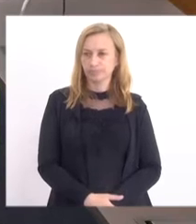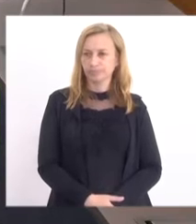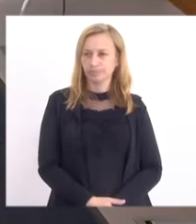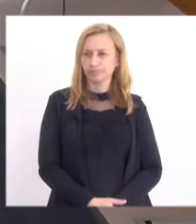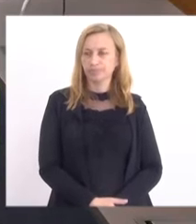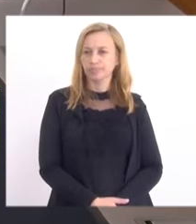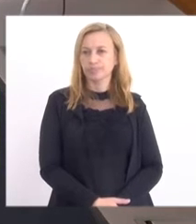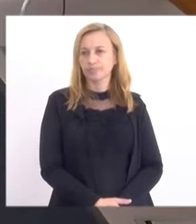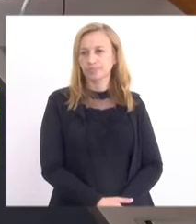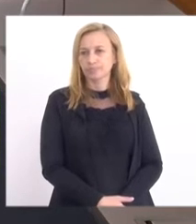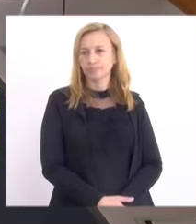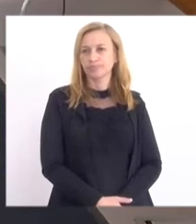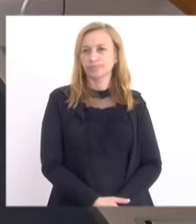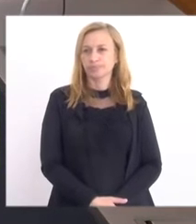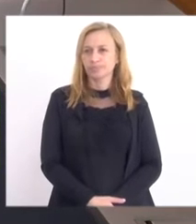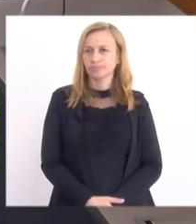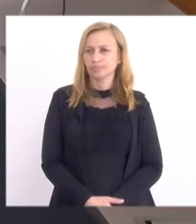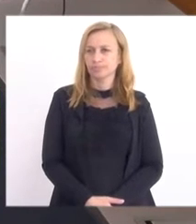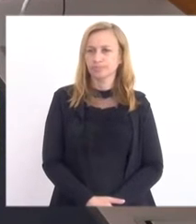a